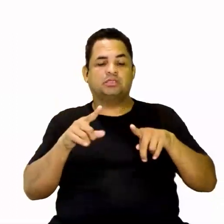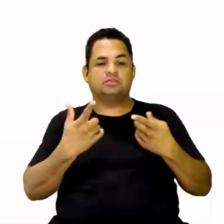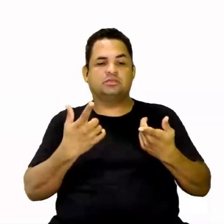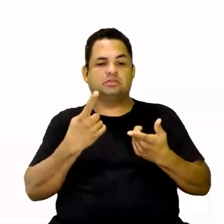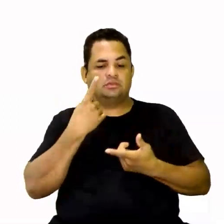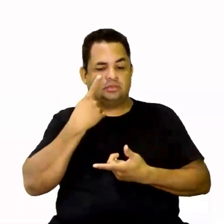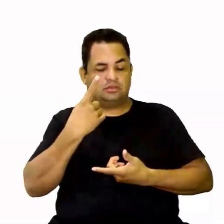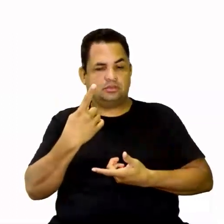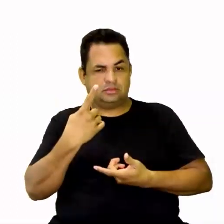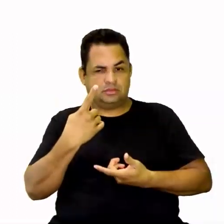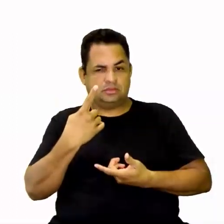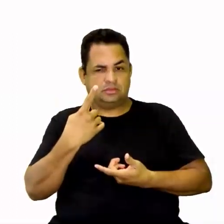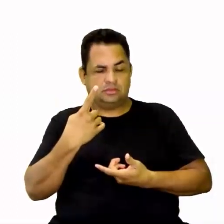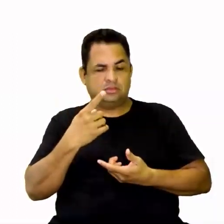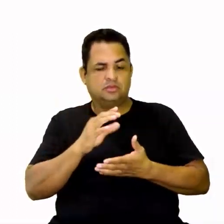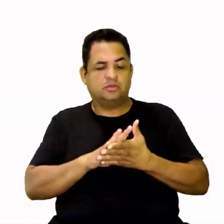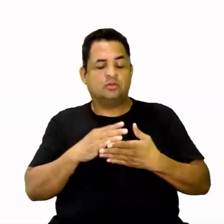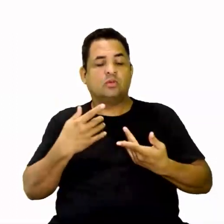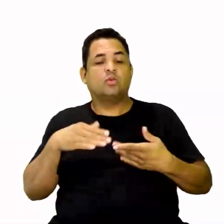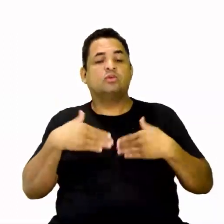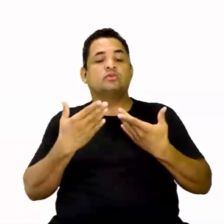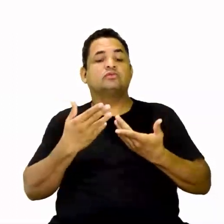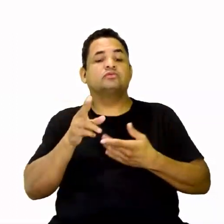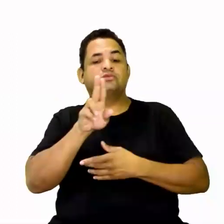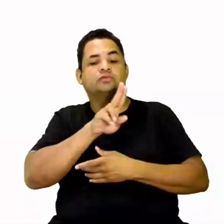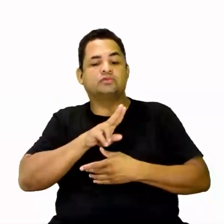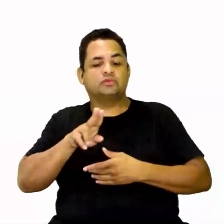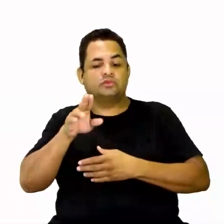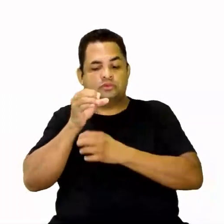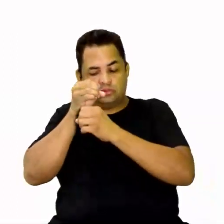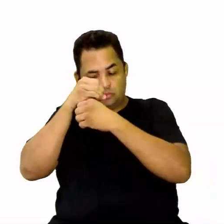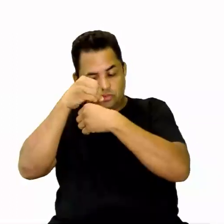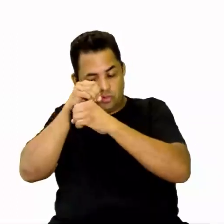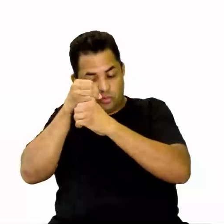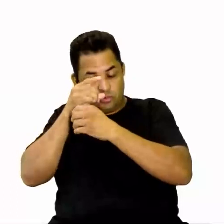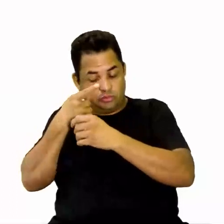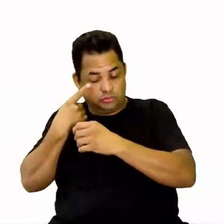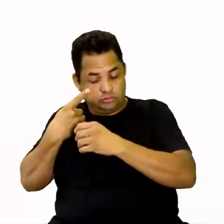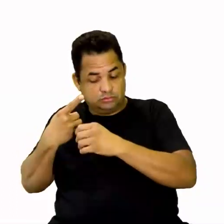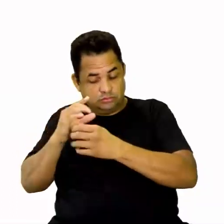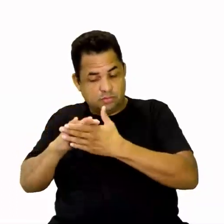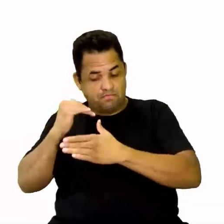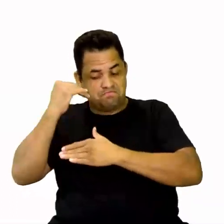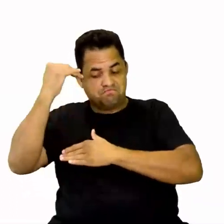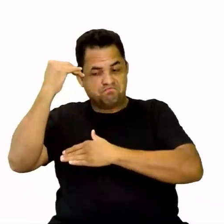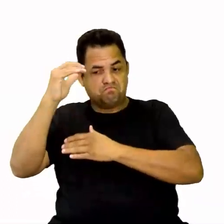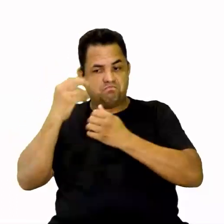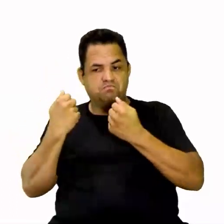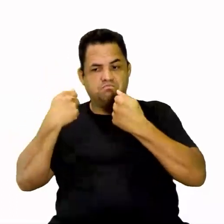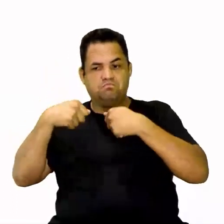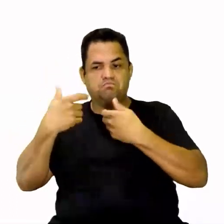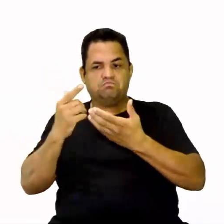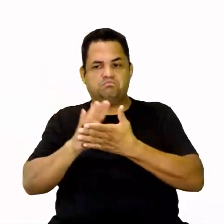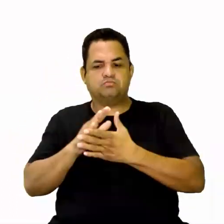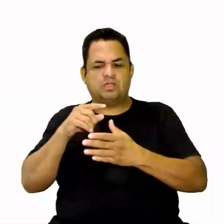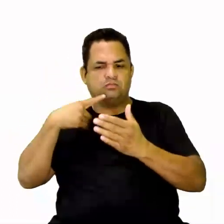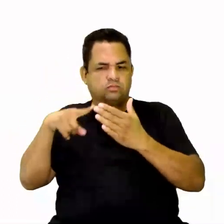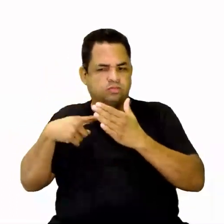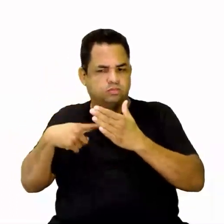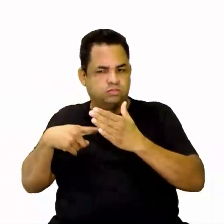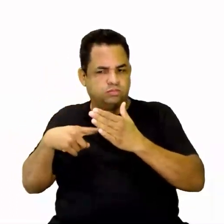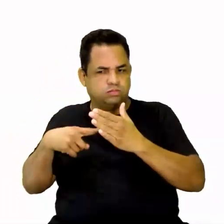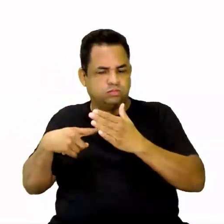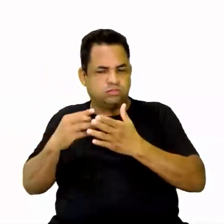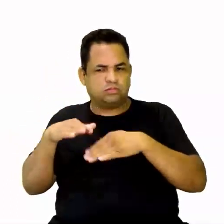que, graças ao alcance do ultramicroscópico, né? E também com a ação da ultracentífica, que na